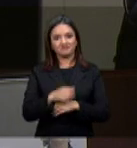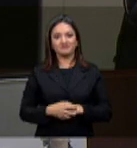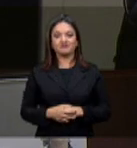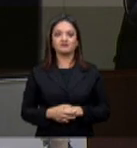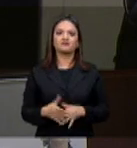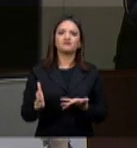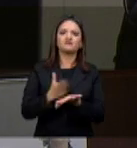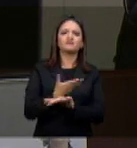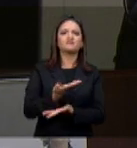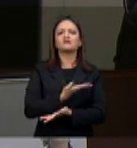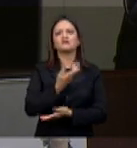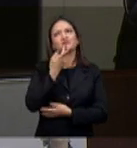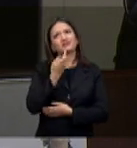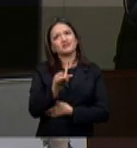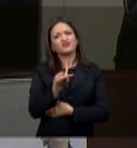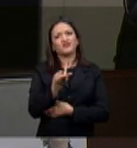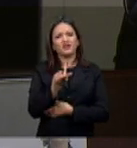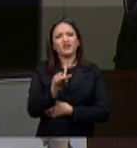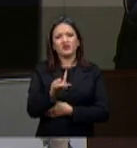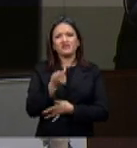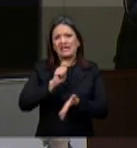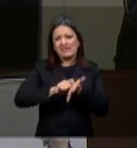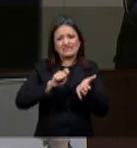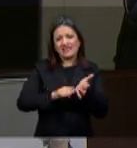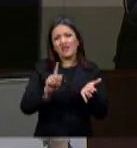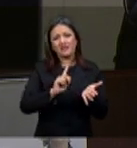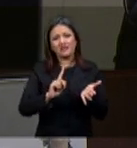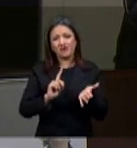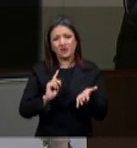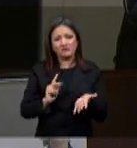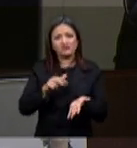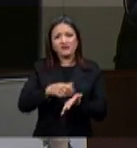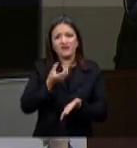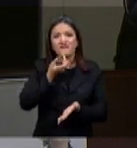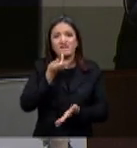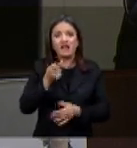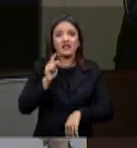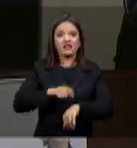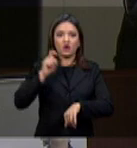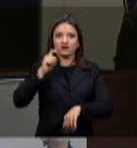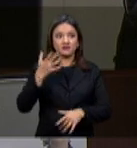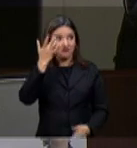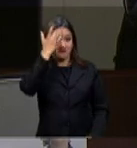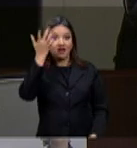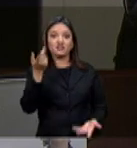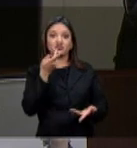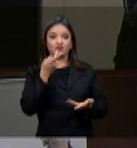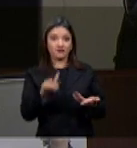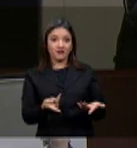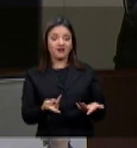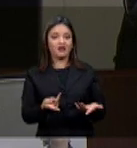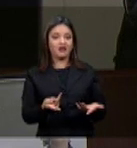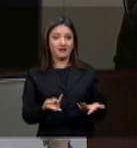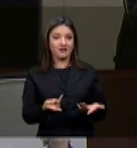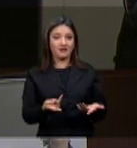A justiça pelo olhar de mulheres. É fácil dizer Zélia improvisa, porque não são eles que estão